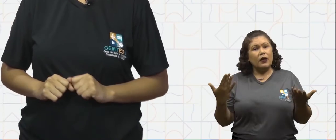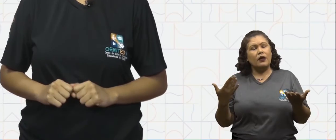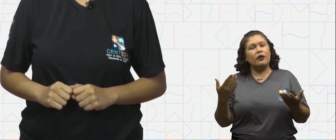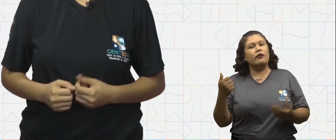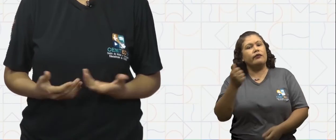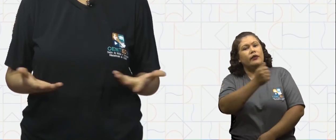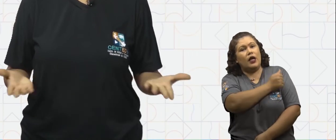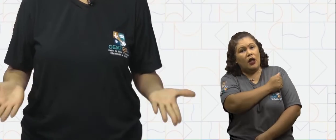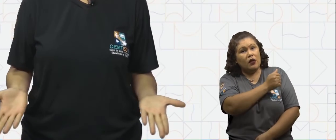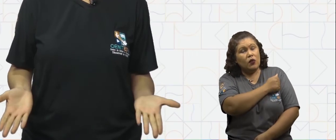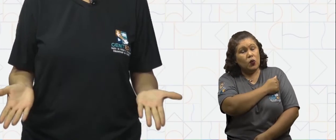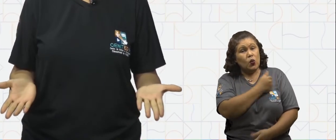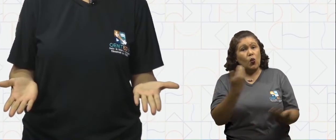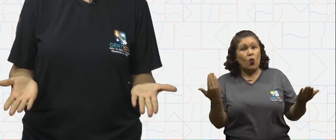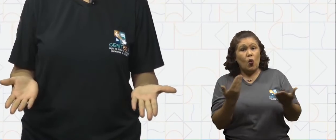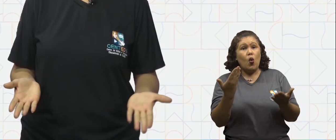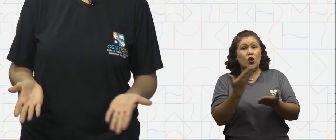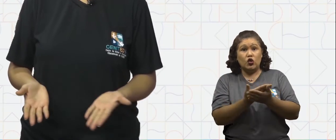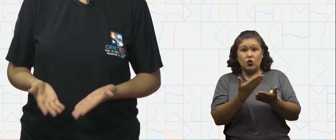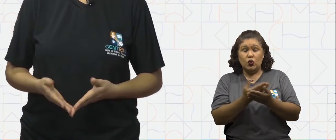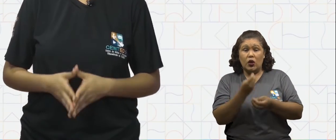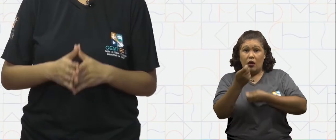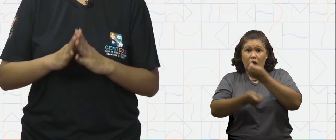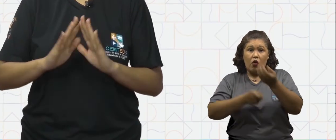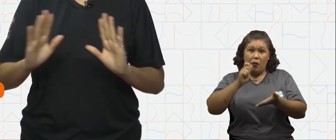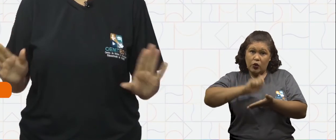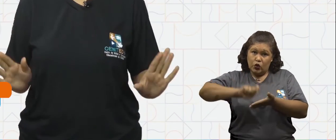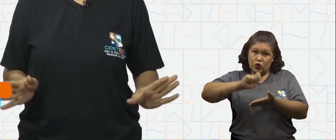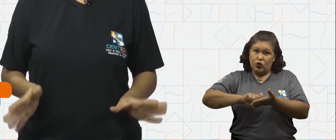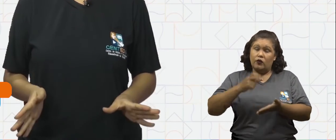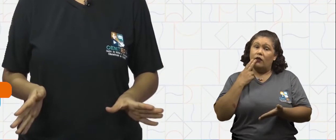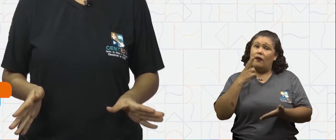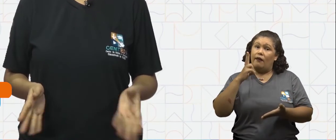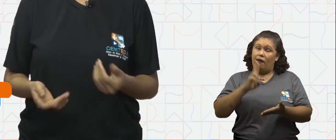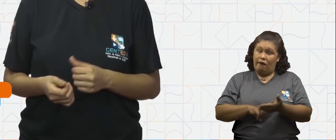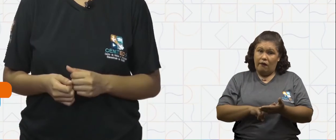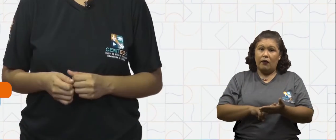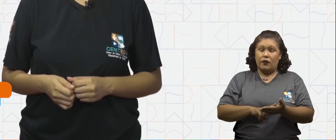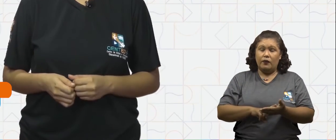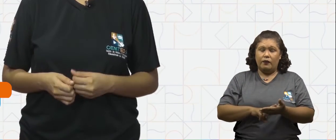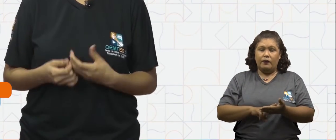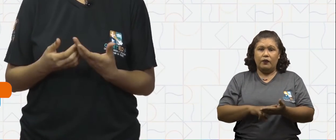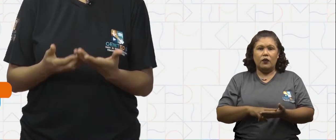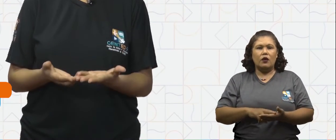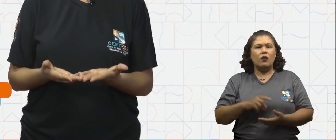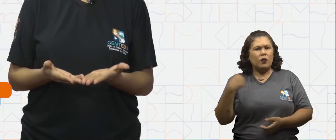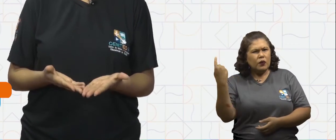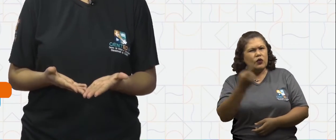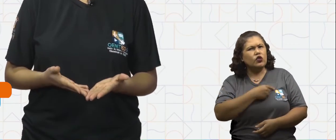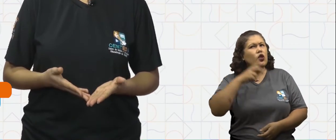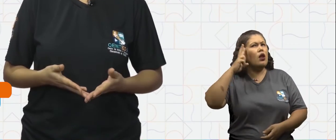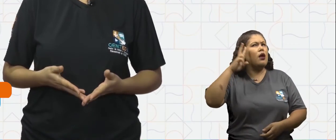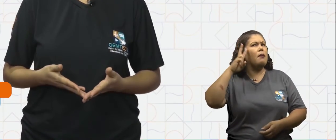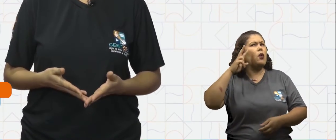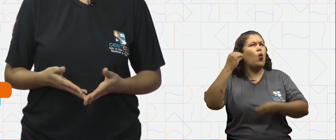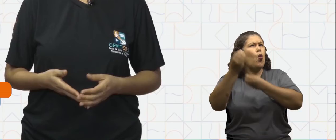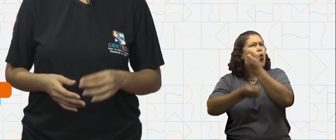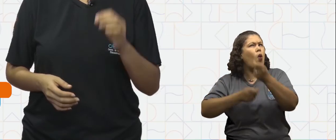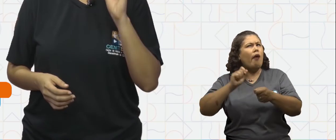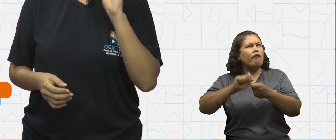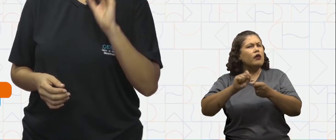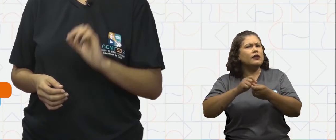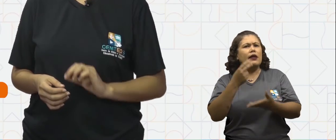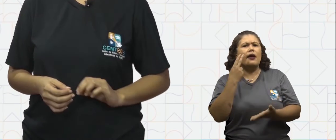Querido estudante, nossa aula de produção de cartas foi maravilhosa. Nós relembramos o que é uma carta de